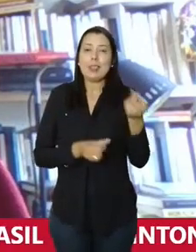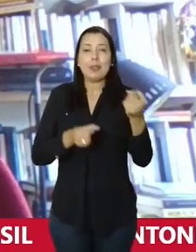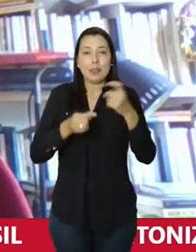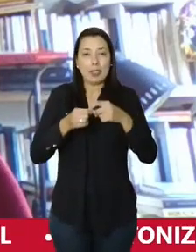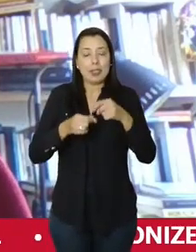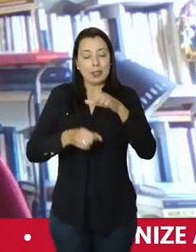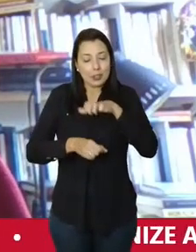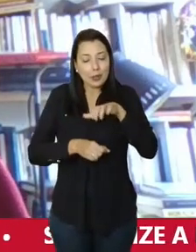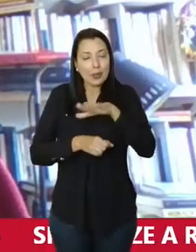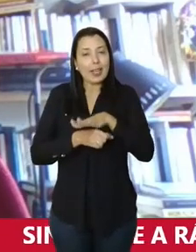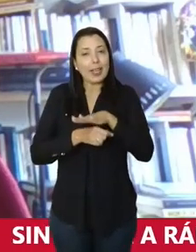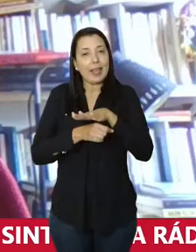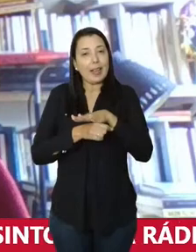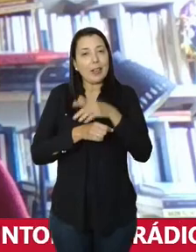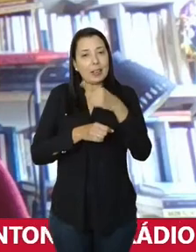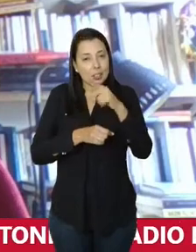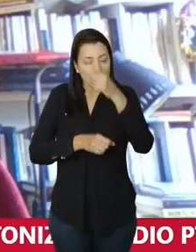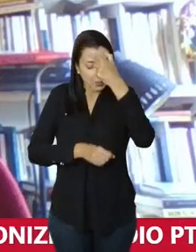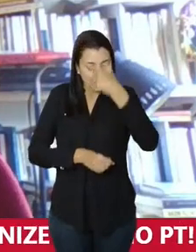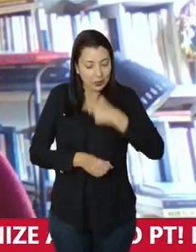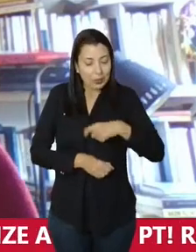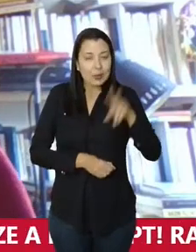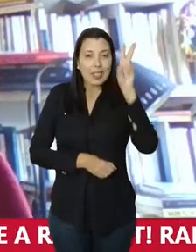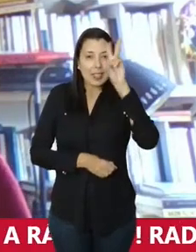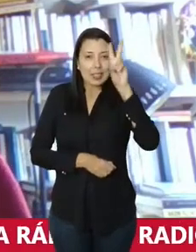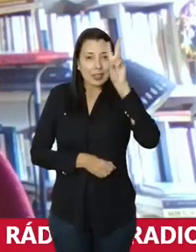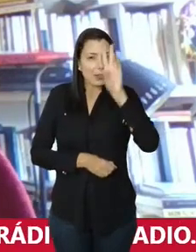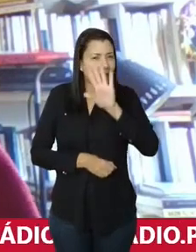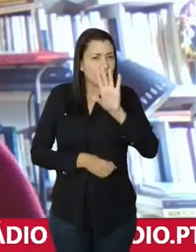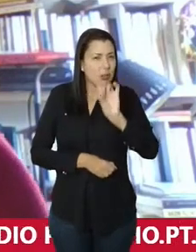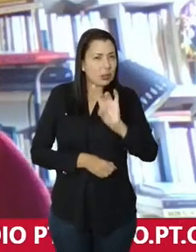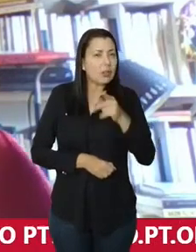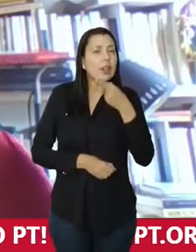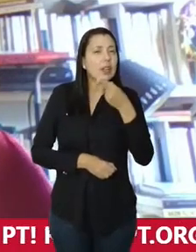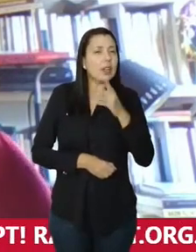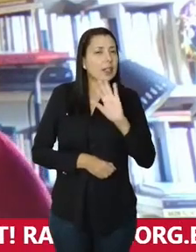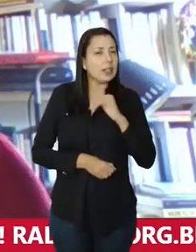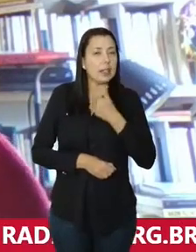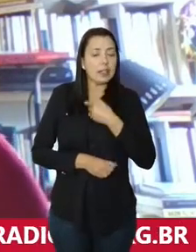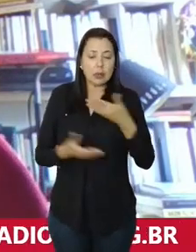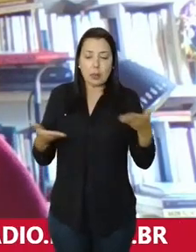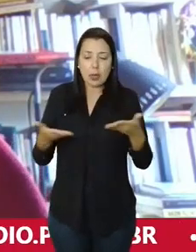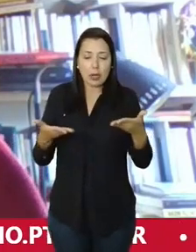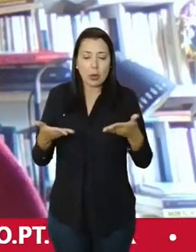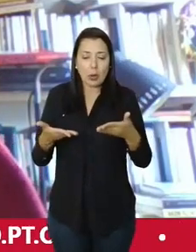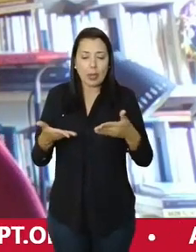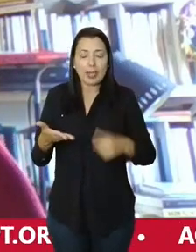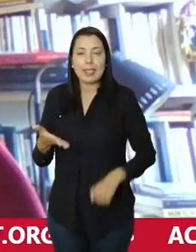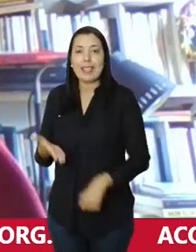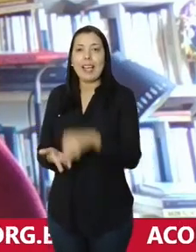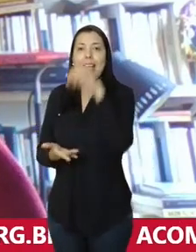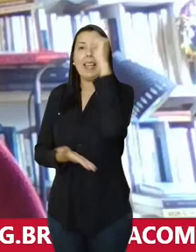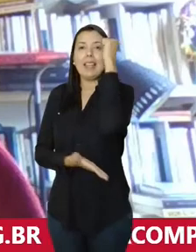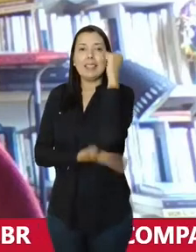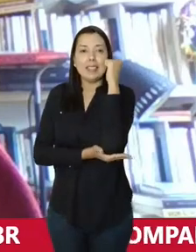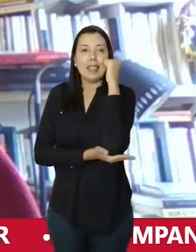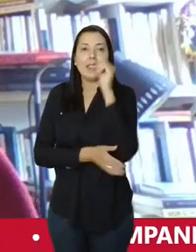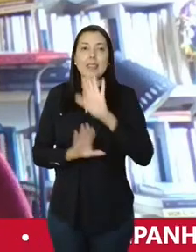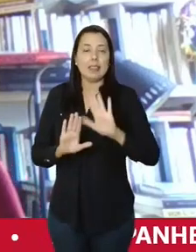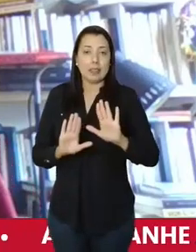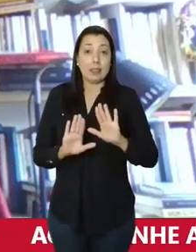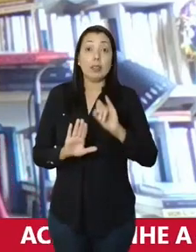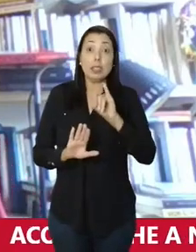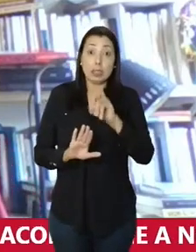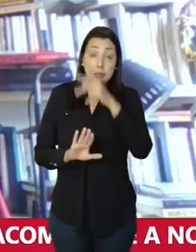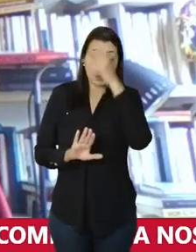seu lugar de sujeito da história. Não quer dizer que nós não estamos na resistência